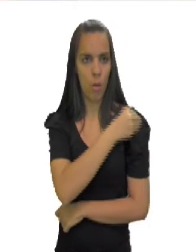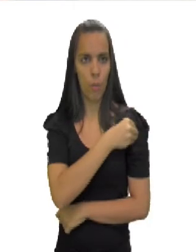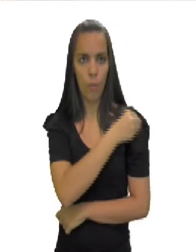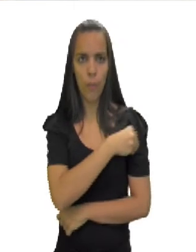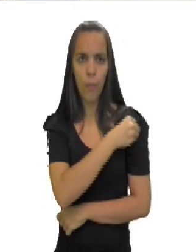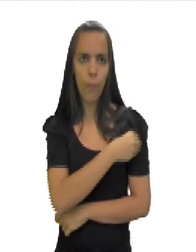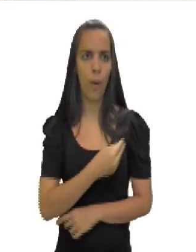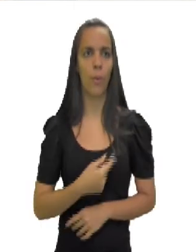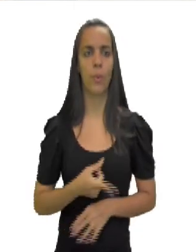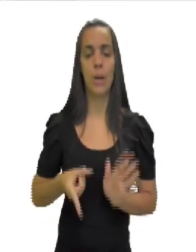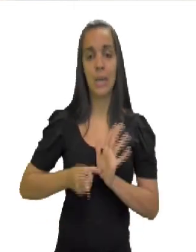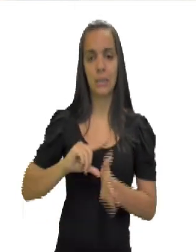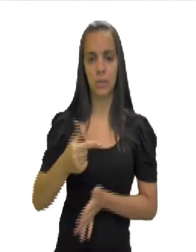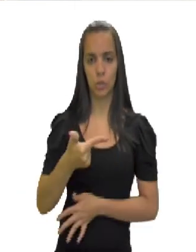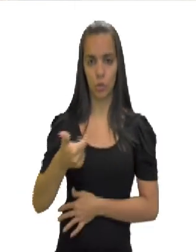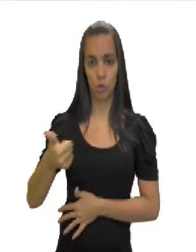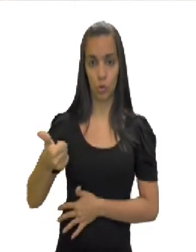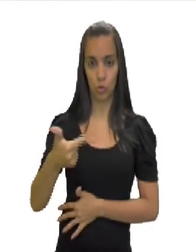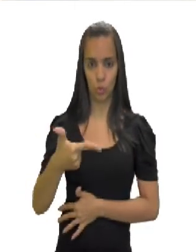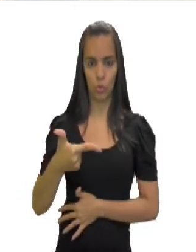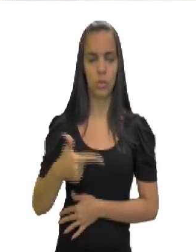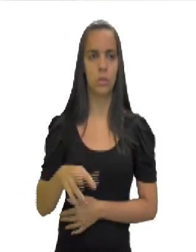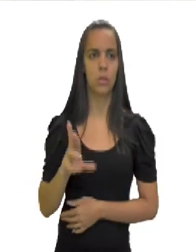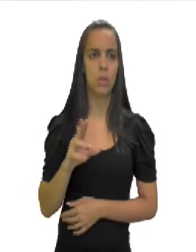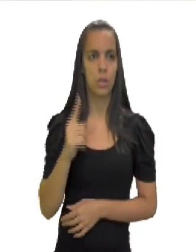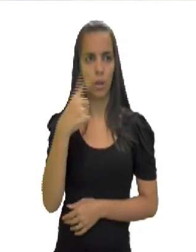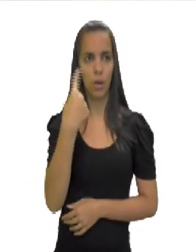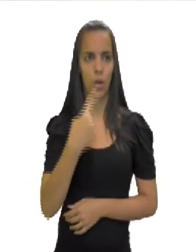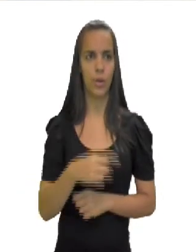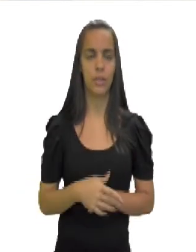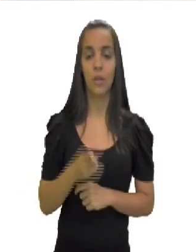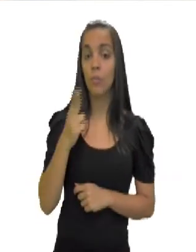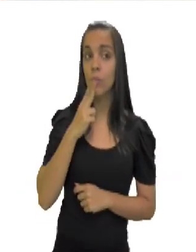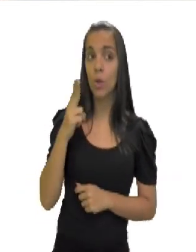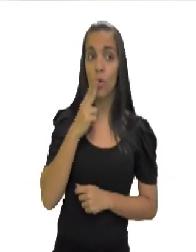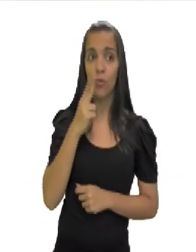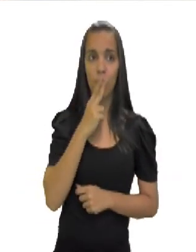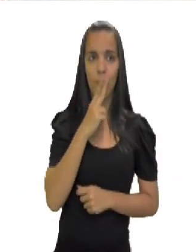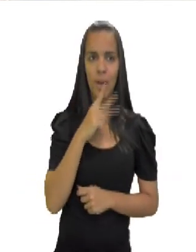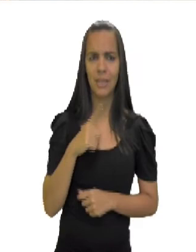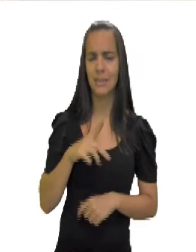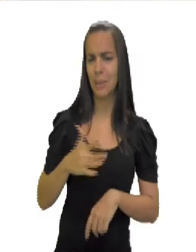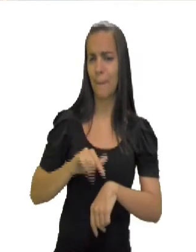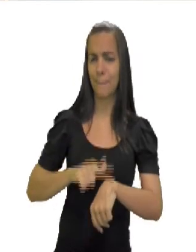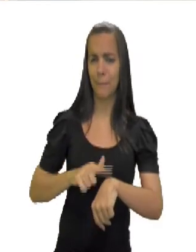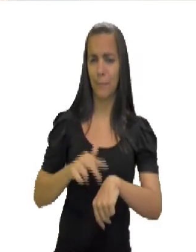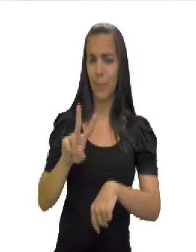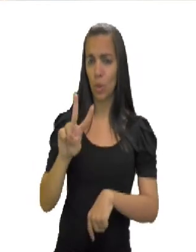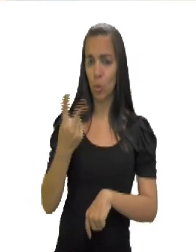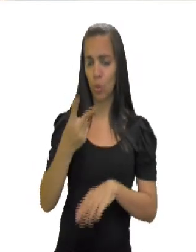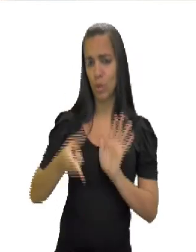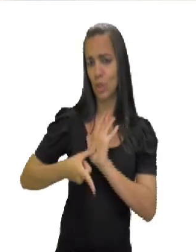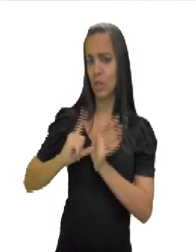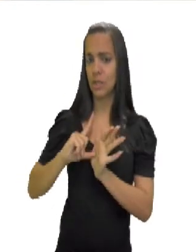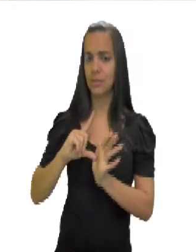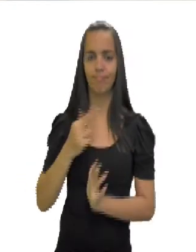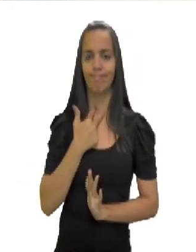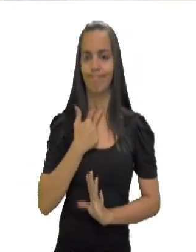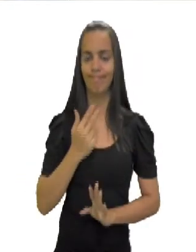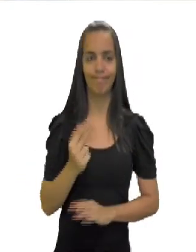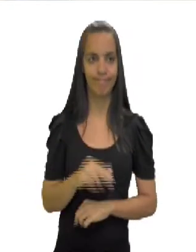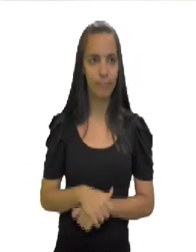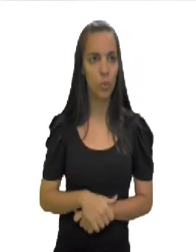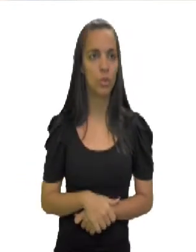últimas 12 horas. Não ter fumado tabaco por no mínimo 2 horas antes da